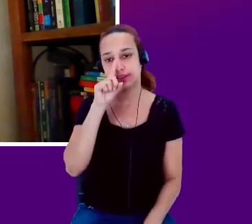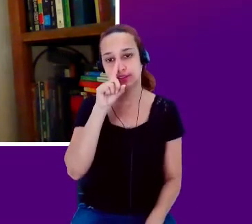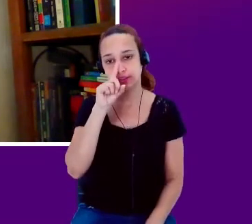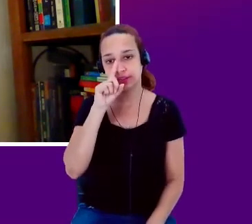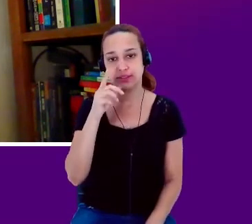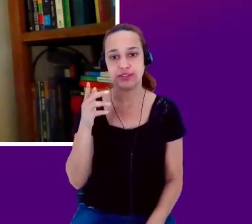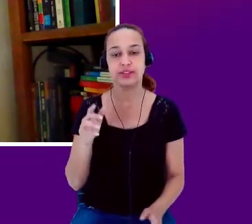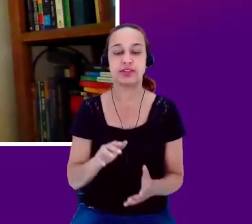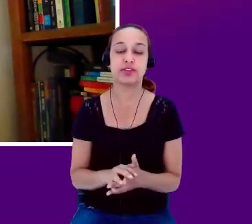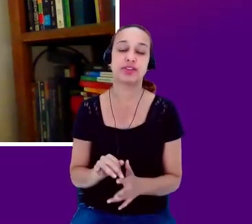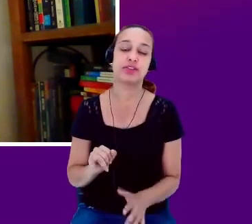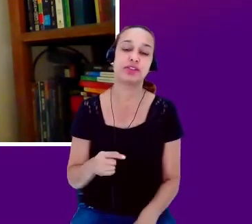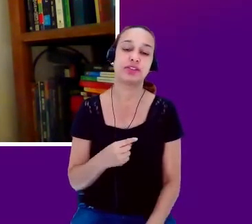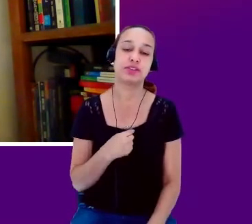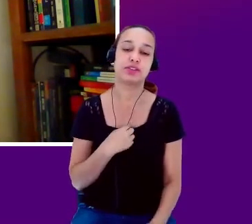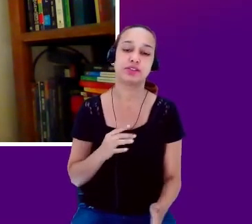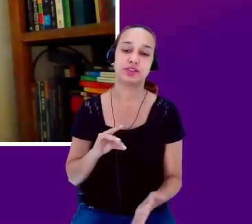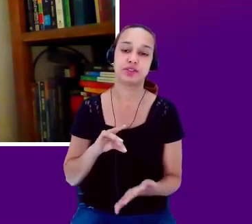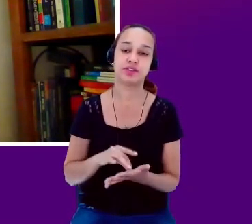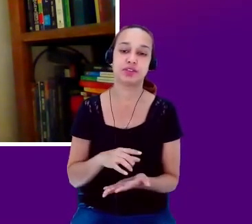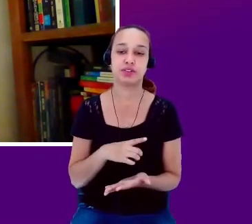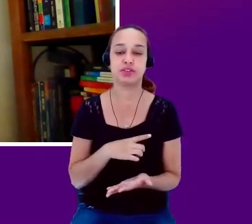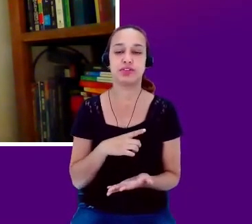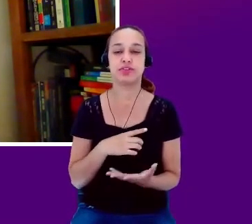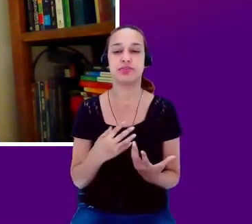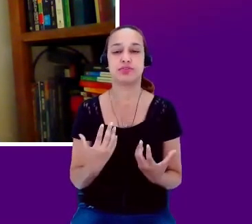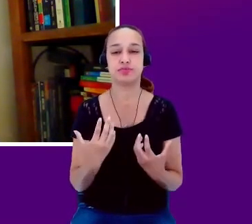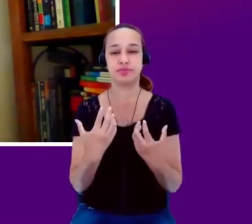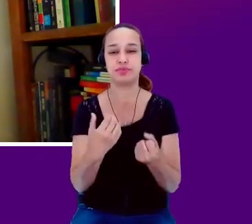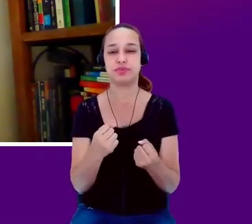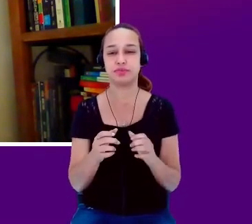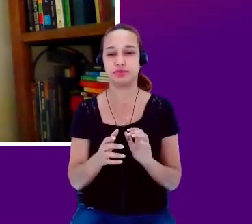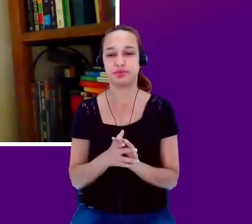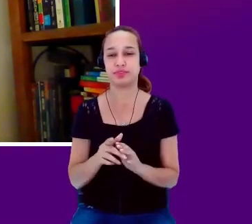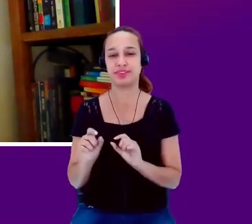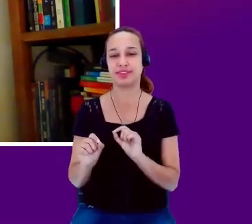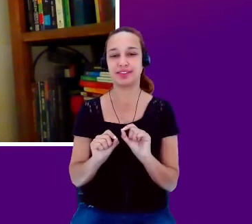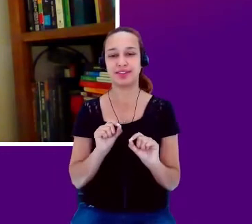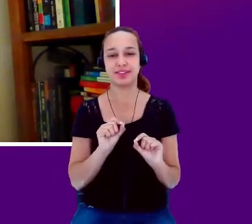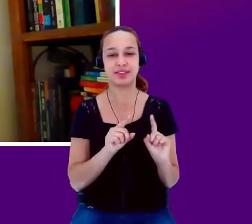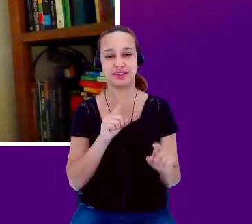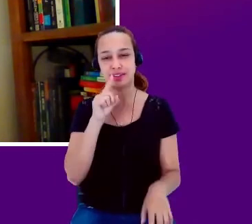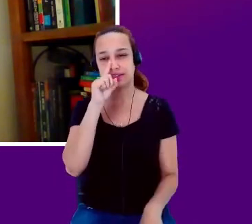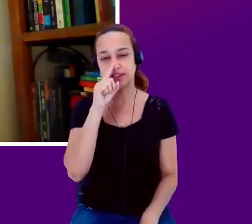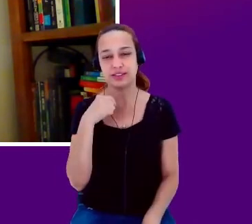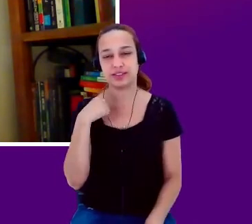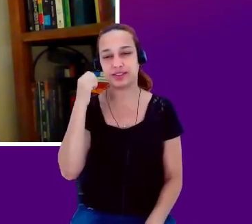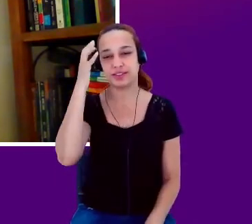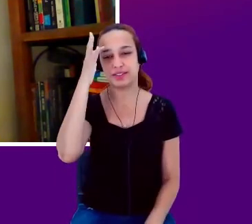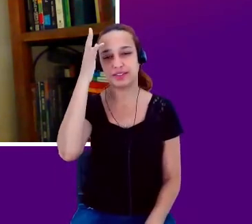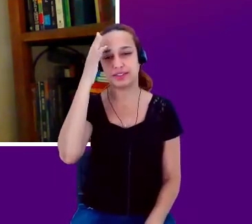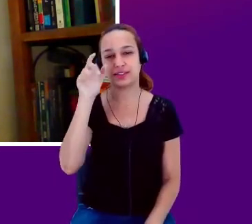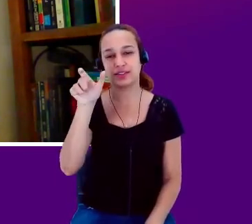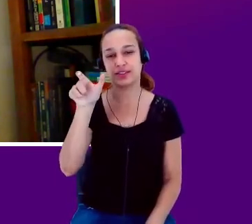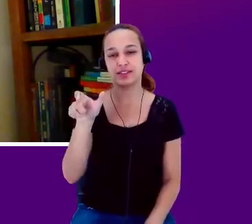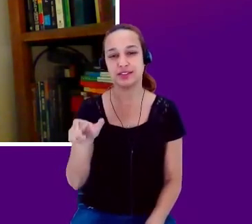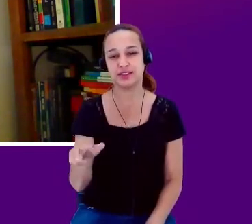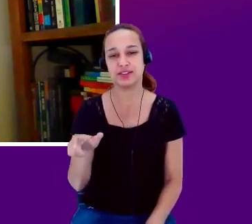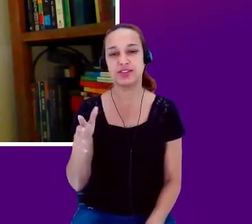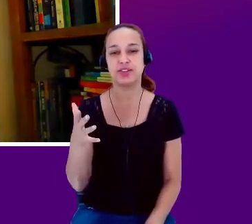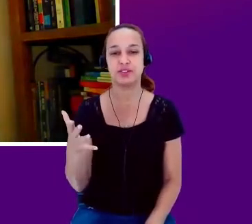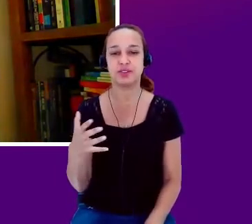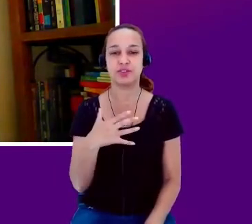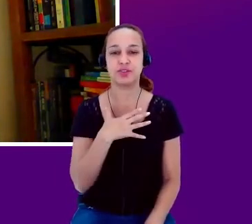Então, se eu vou necessariamente ter que aceitar, poder fazer a seleção daquele risco, estou imaginando uma pessoa física